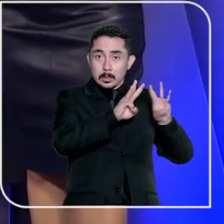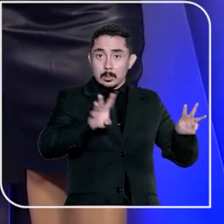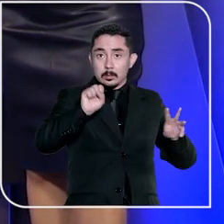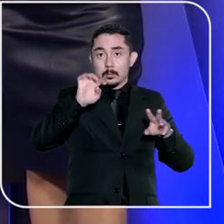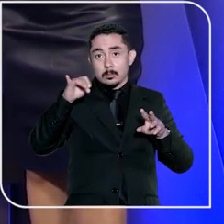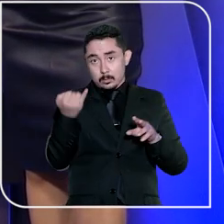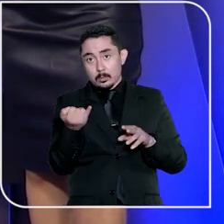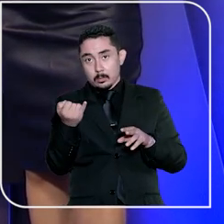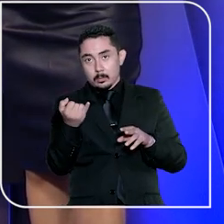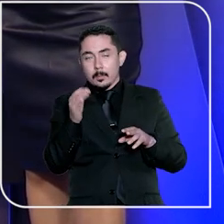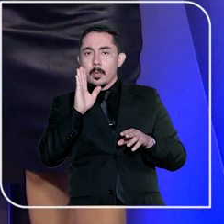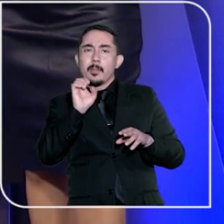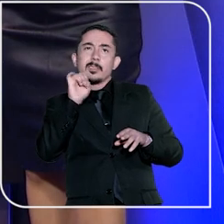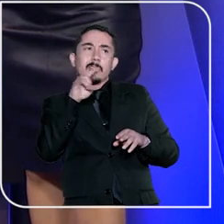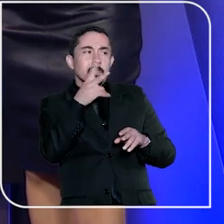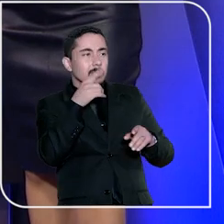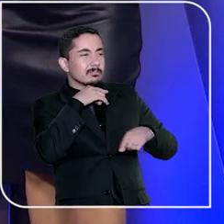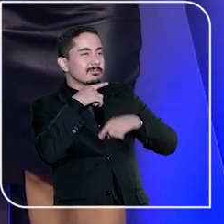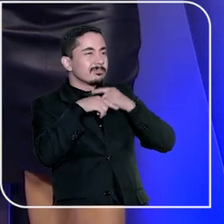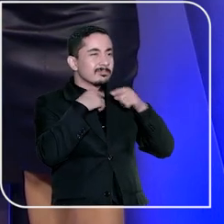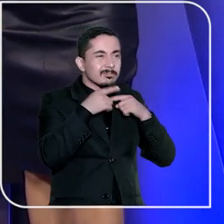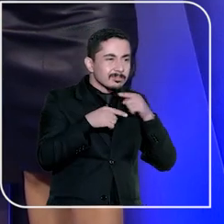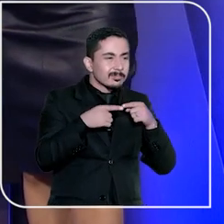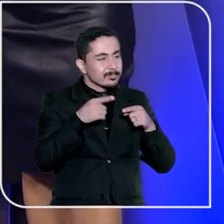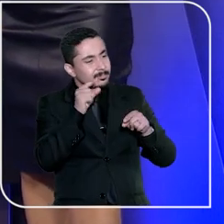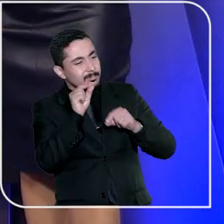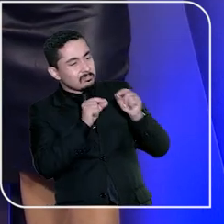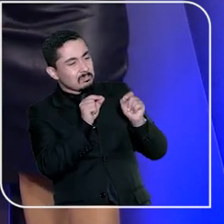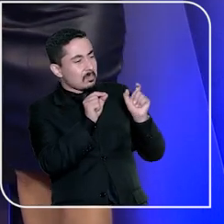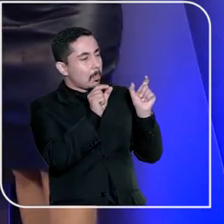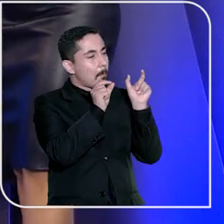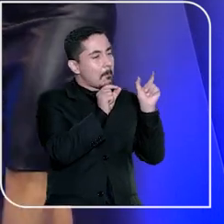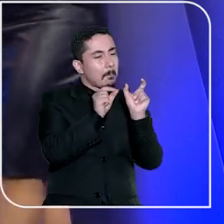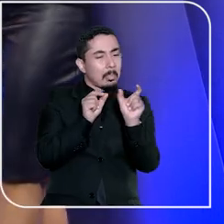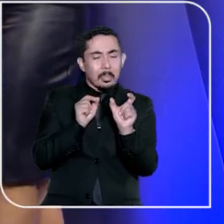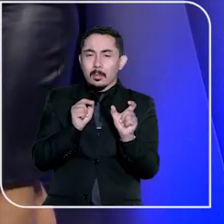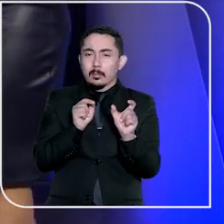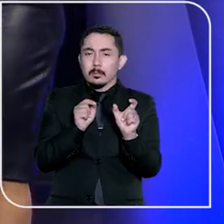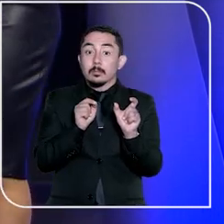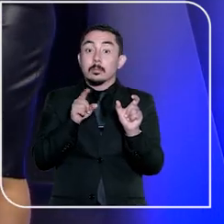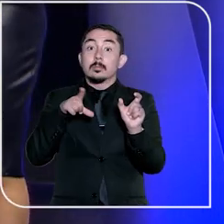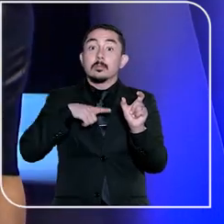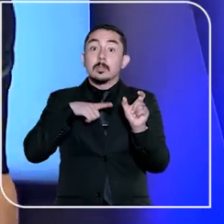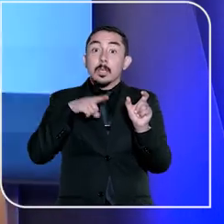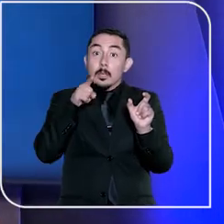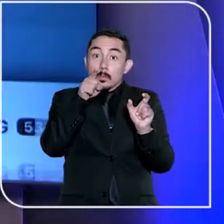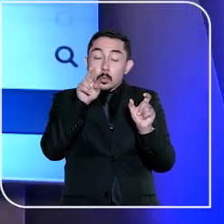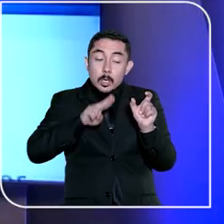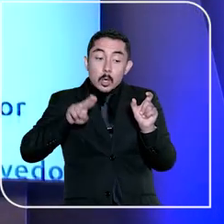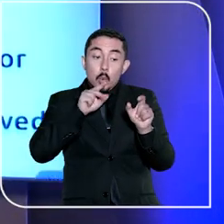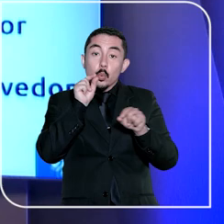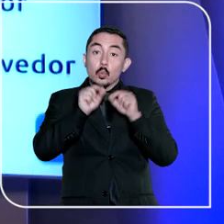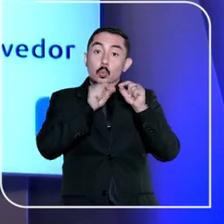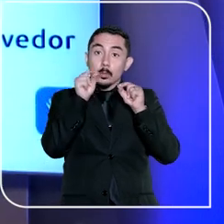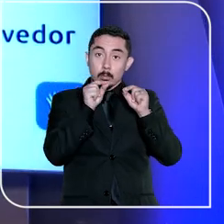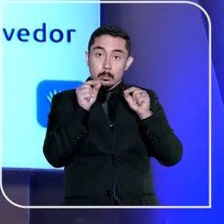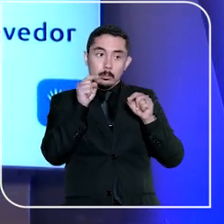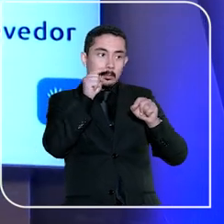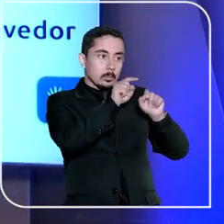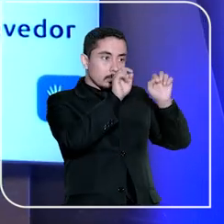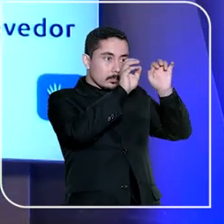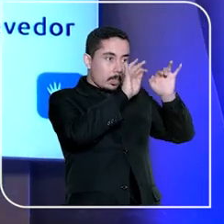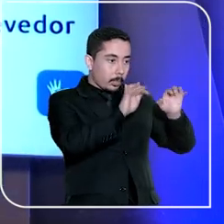STJ e se na Hora da Leitura você ficar na dúvida sobre alguns termos jurídicos existe um recurso bem